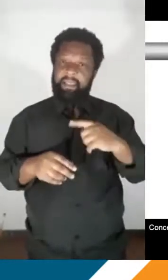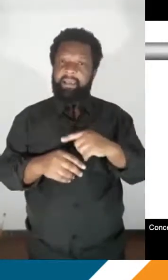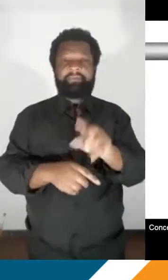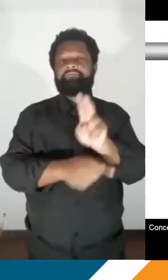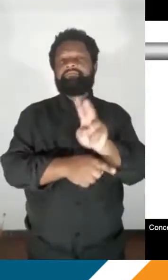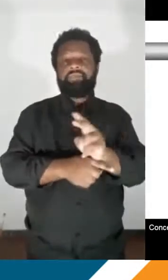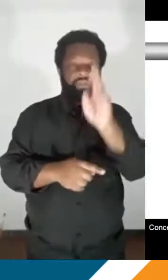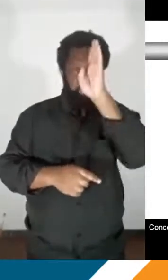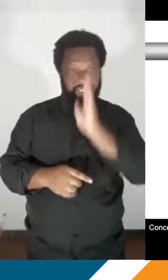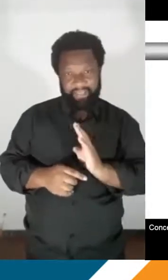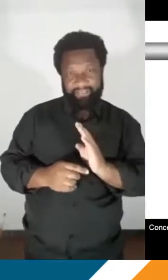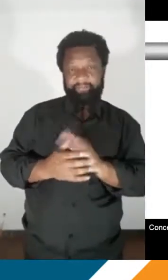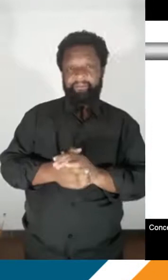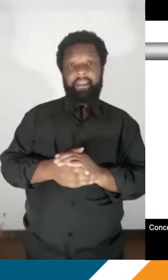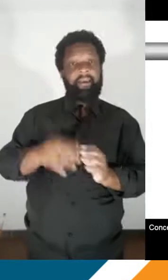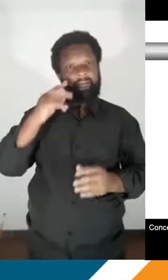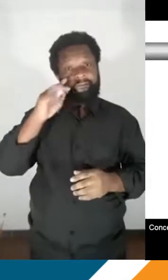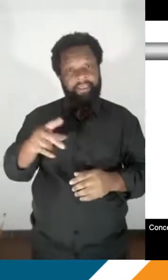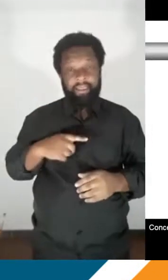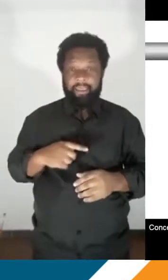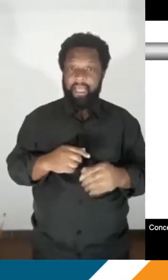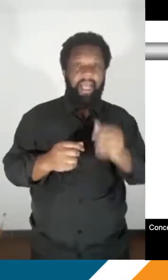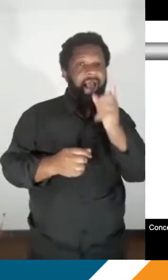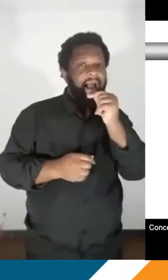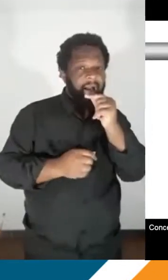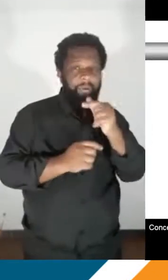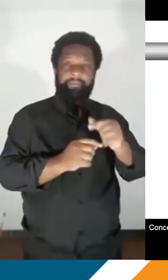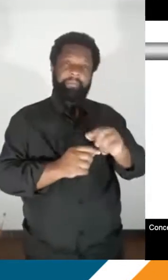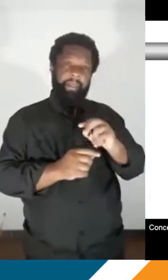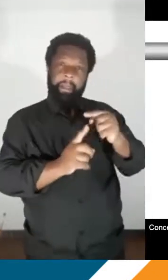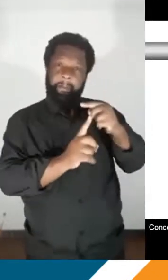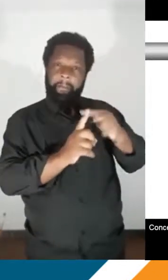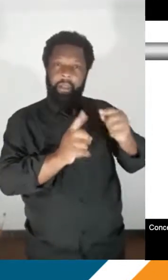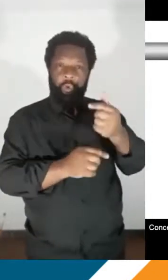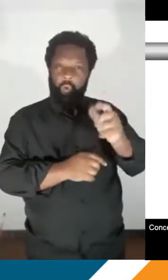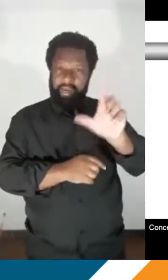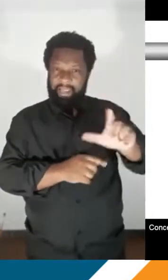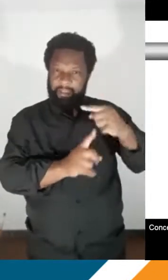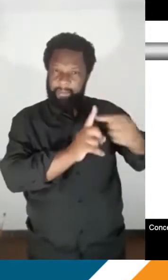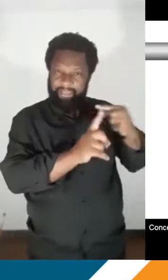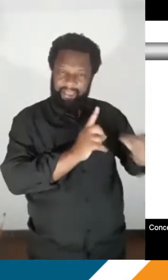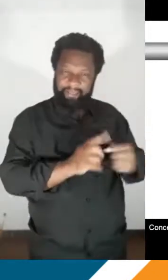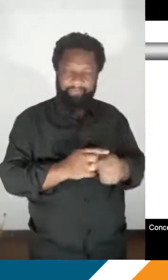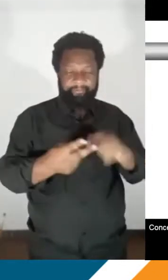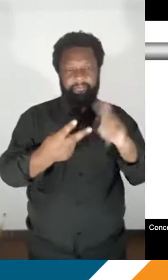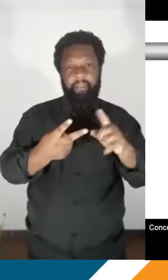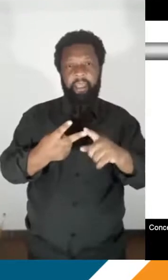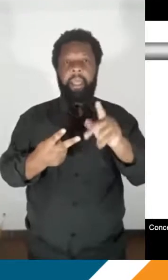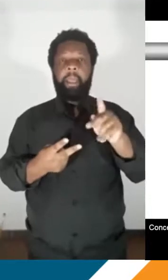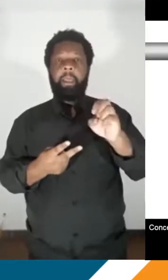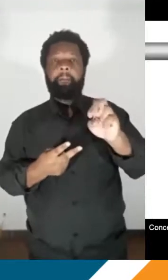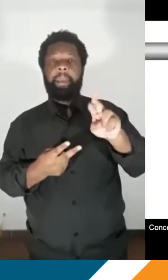esse simulador gratuito. E aqui eu queria mostrar para vocês, ó, que eu tenho meio litro de água, que é o solvente. Eu